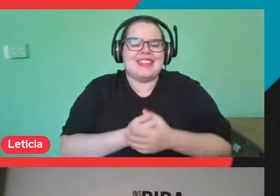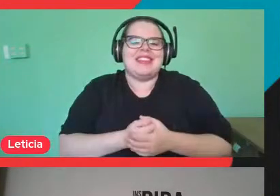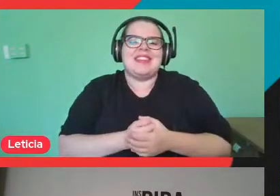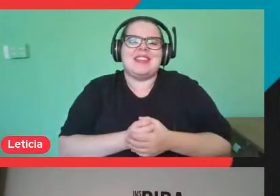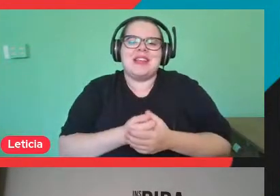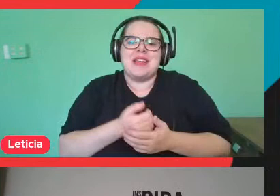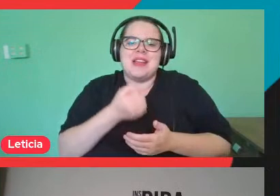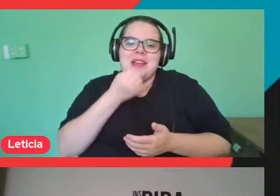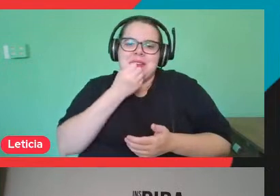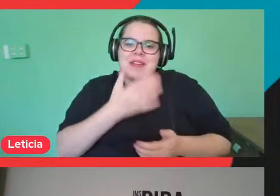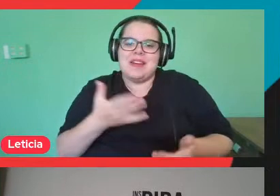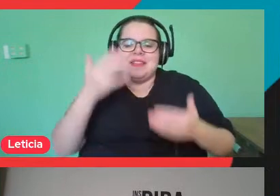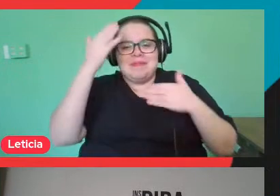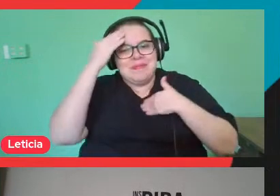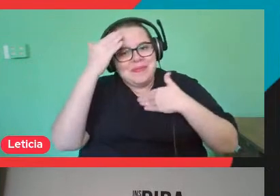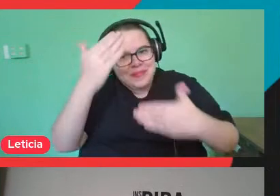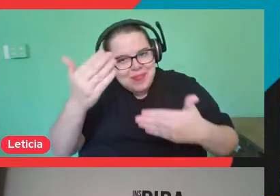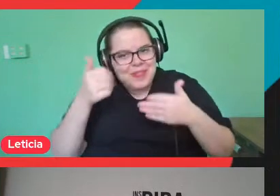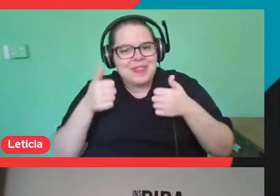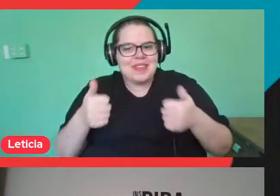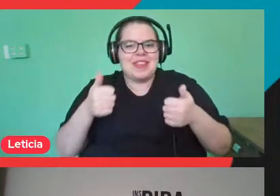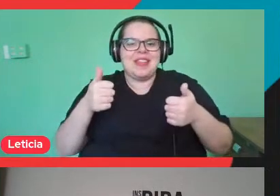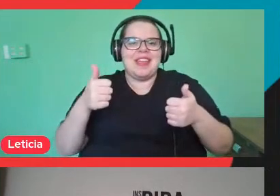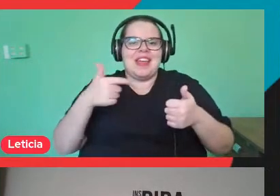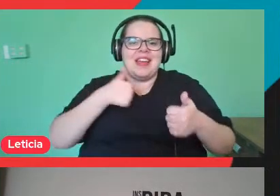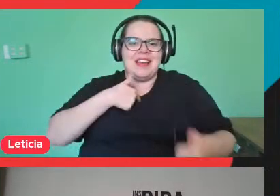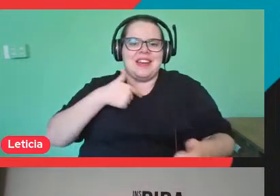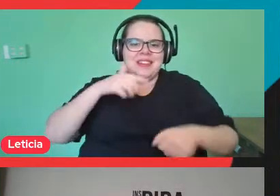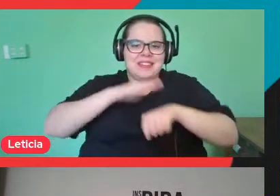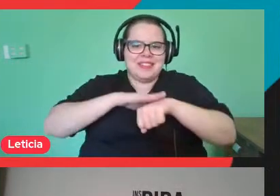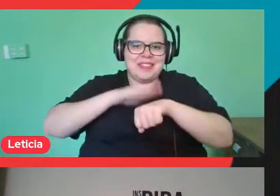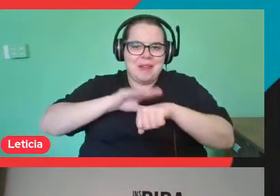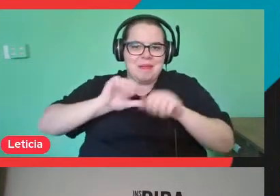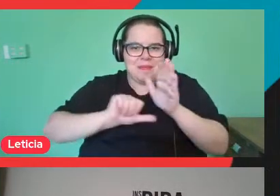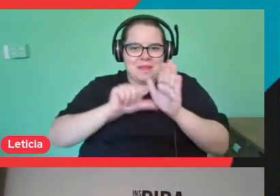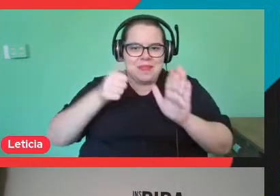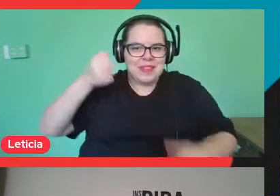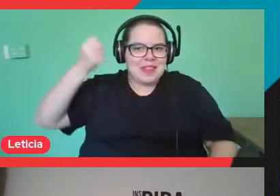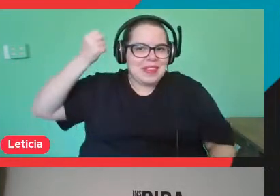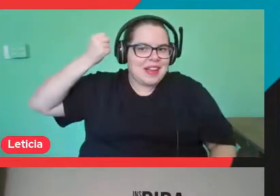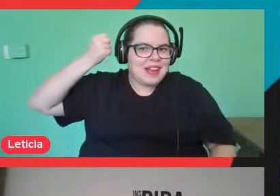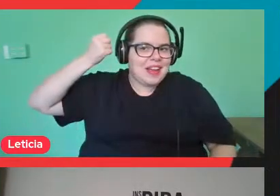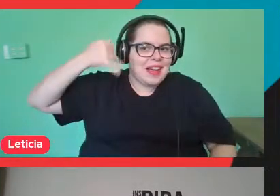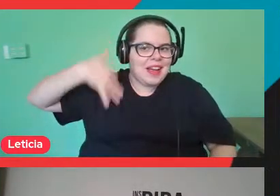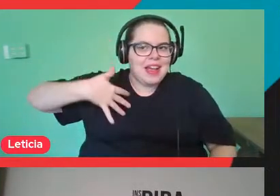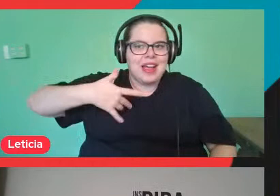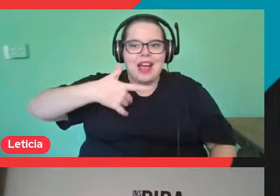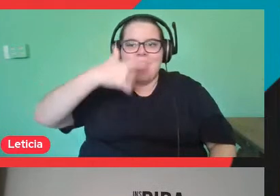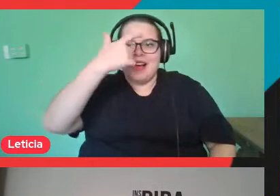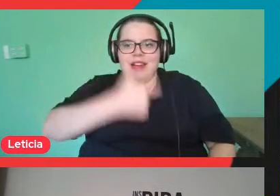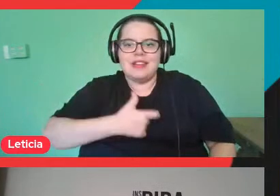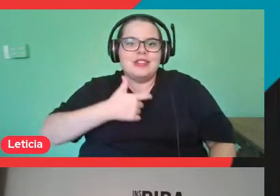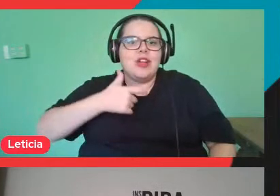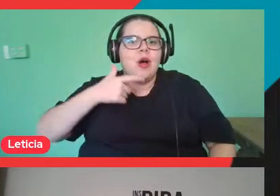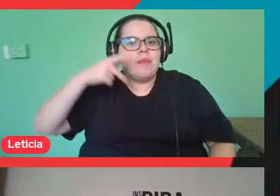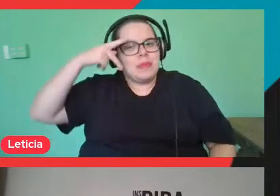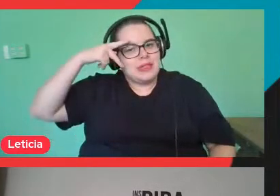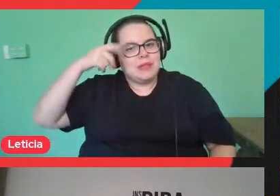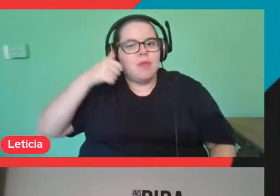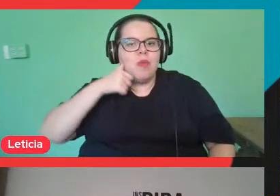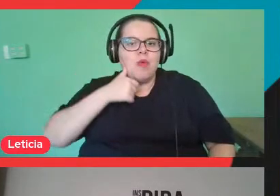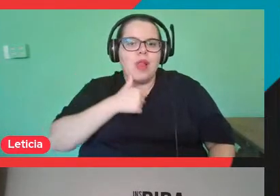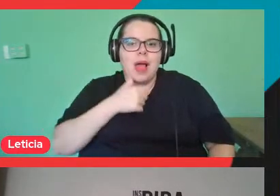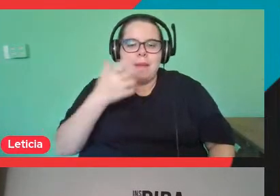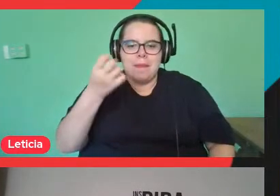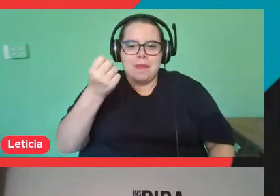Muito bom, Lari, muito obrigada. Vou fazer minha audiodescrição aqui. Eu sou Priscila, uma mulher branca, estou